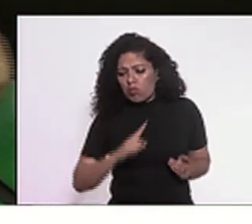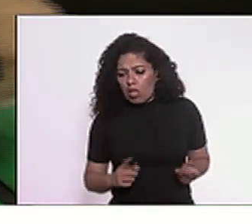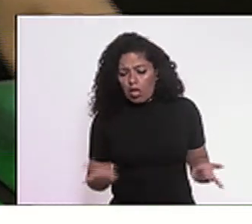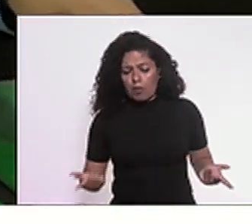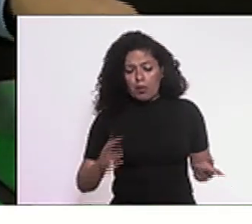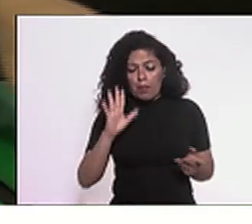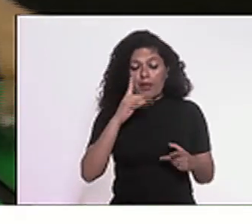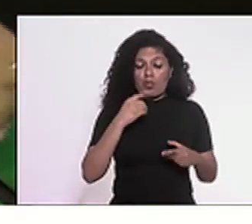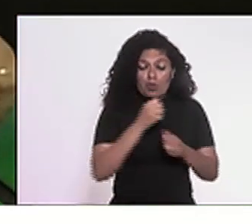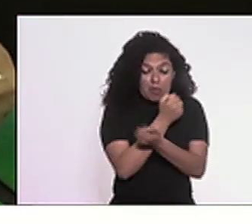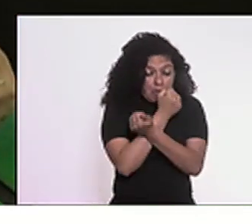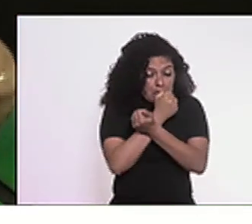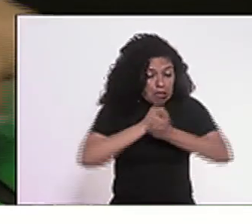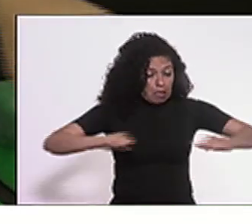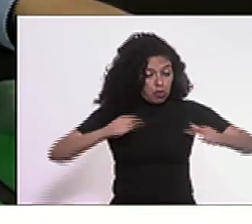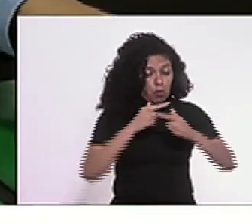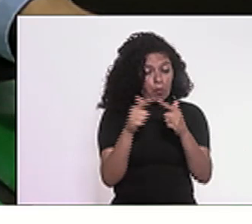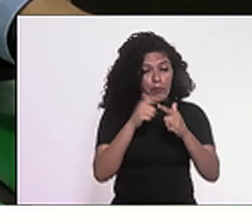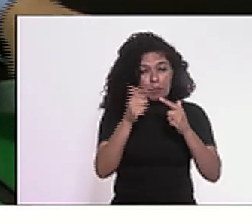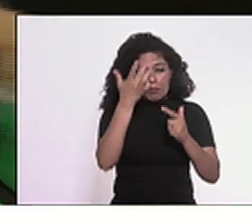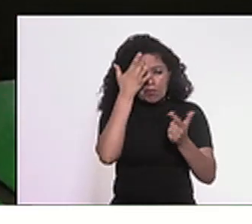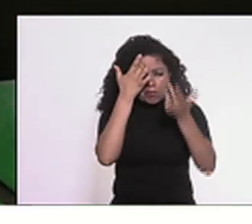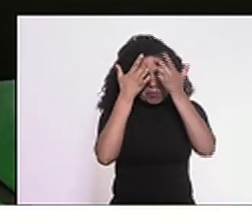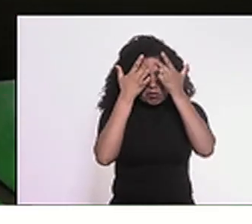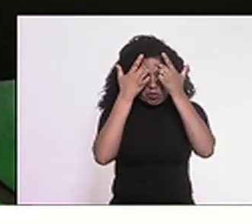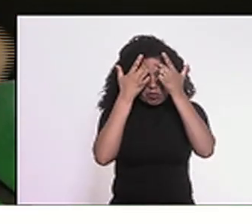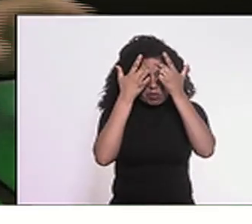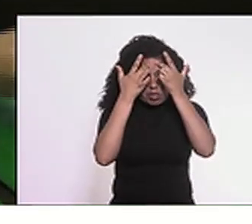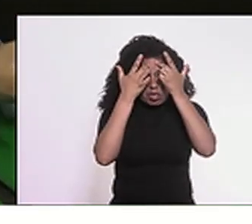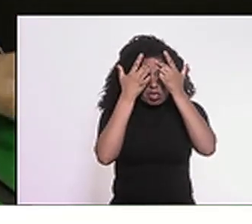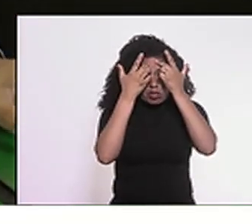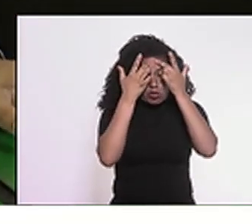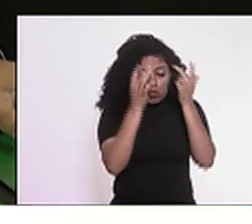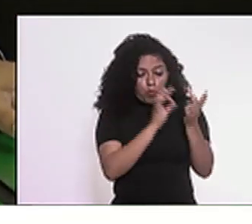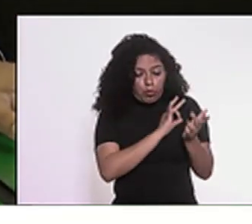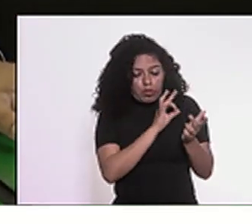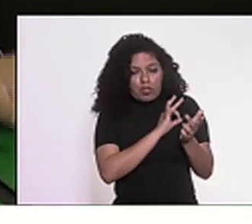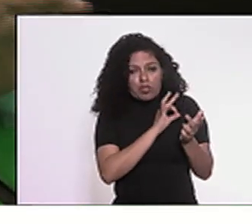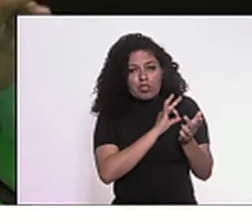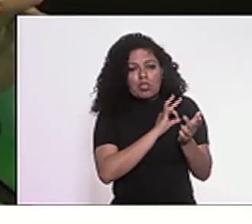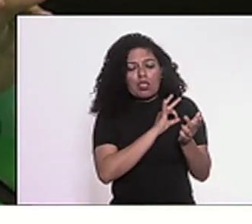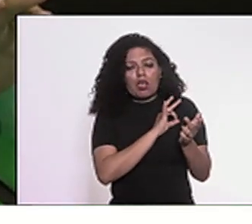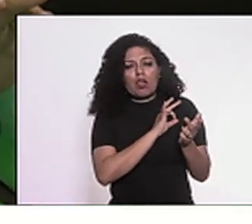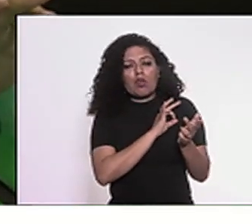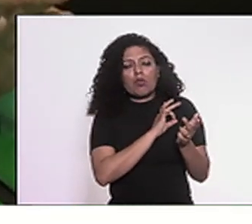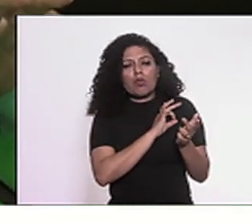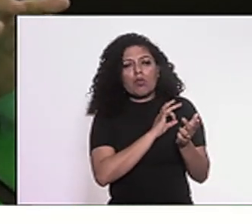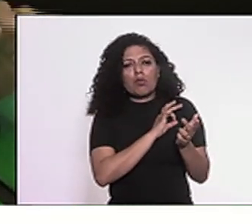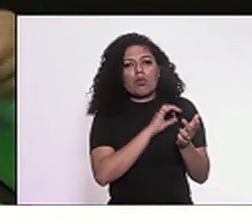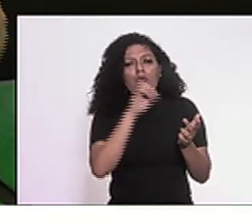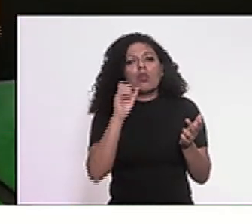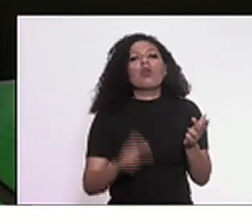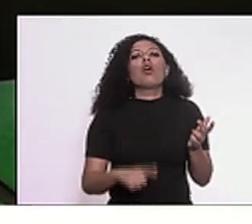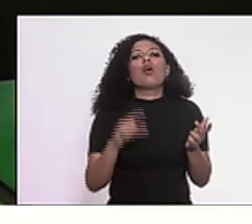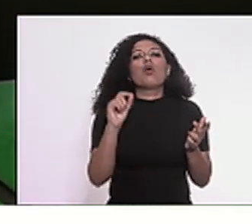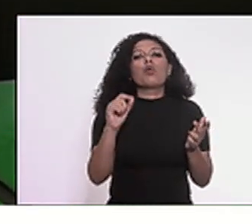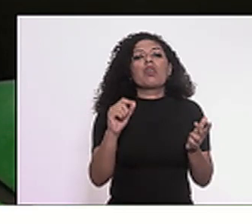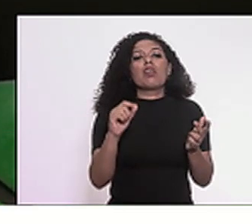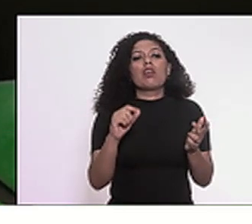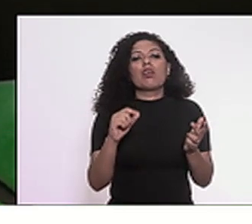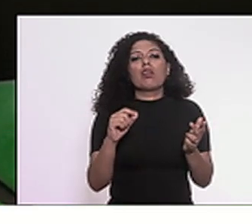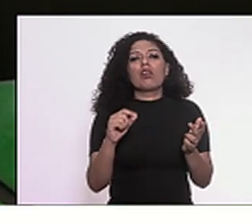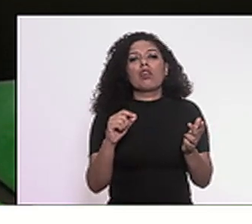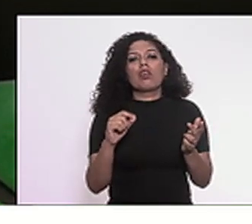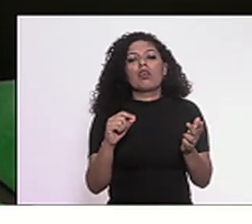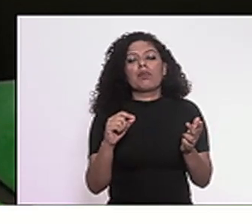problemas psicológicos desses policiais militares é em virtude de uma escala que, infelizmente, ultrapassa